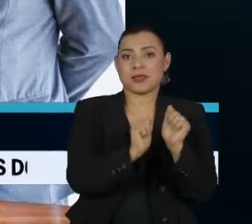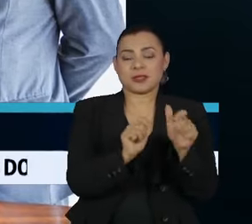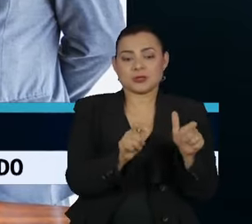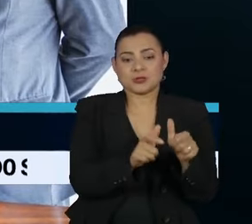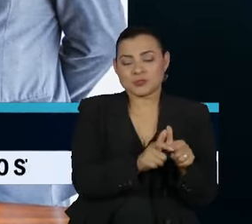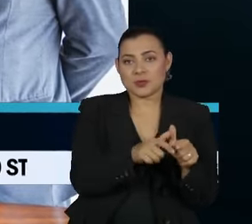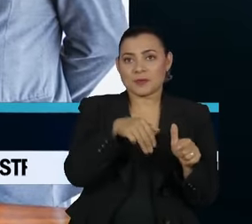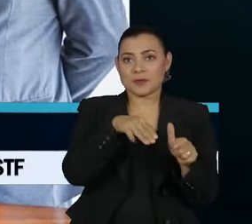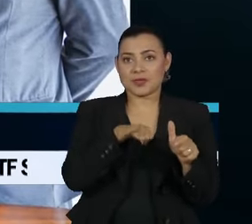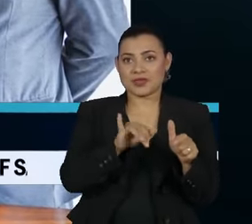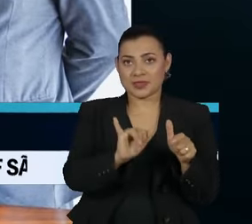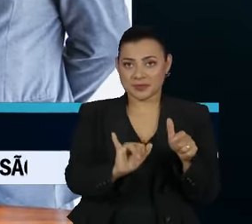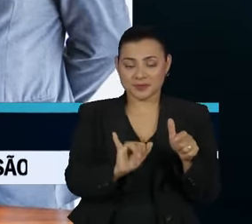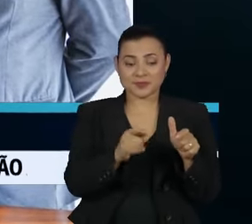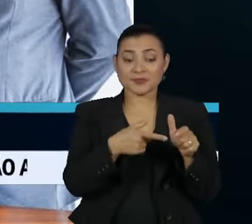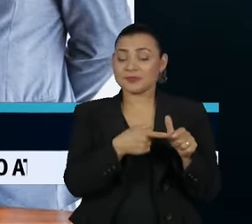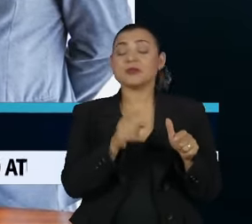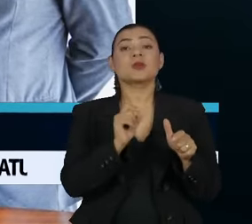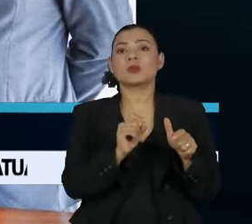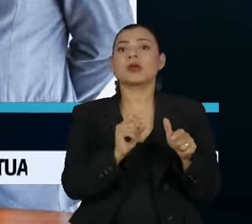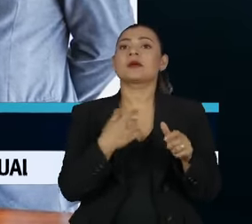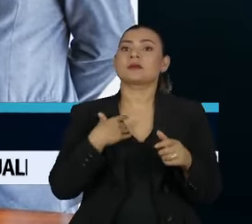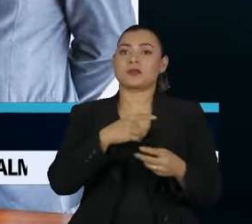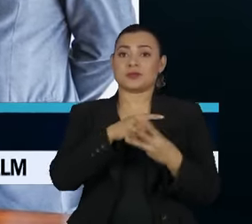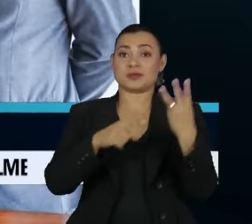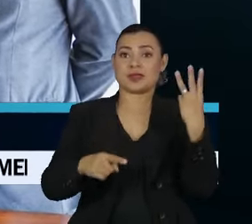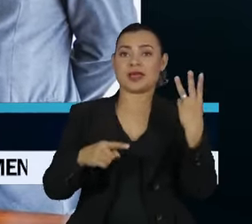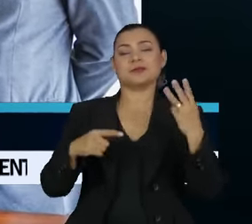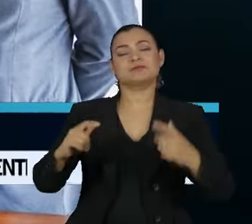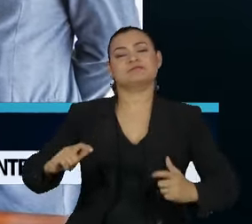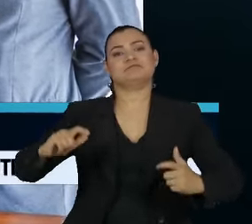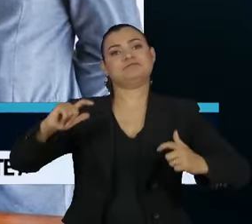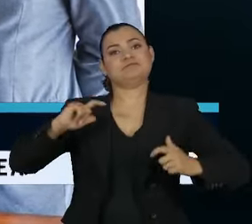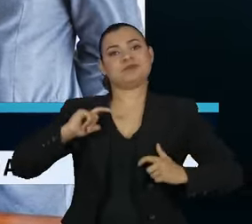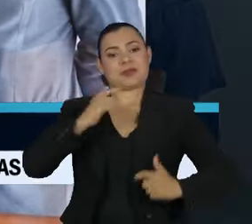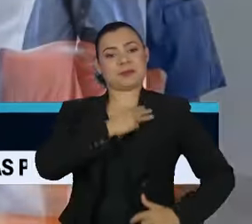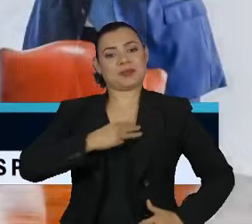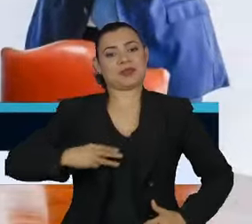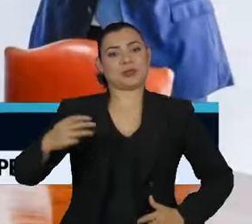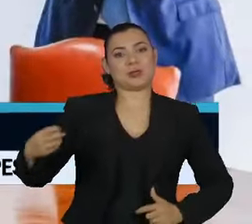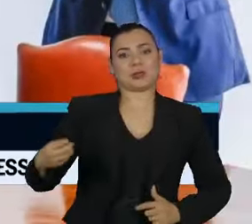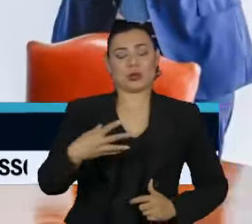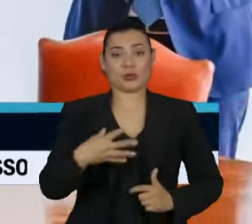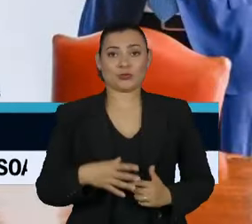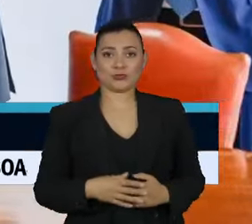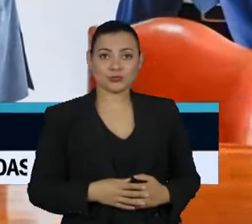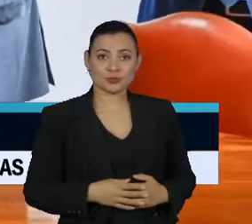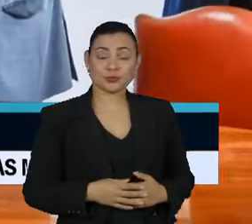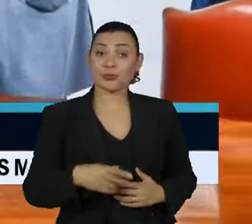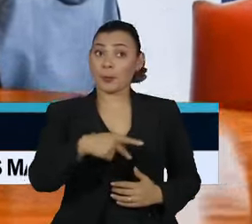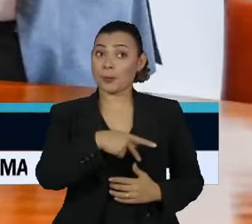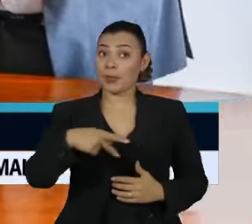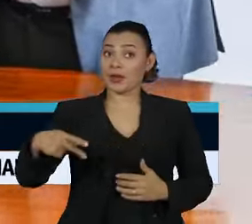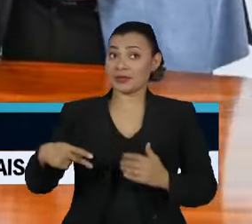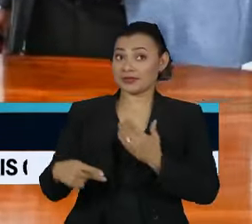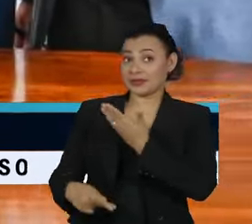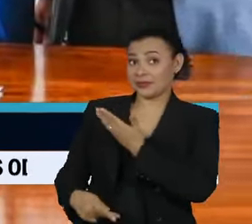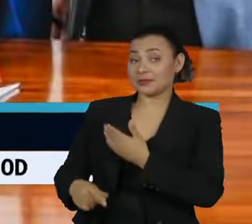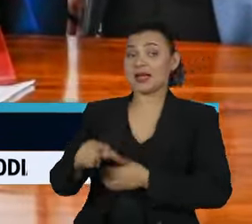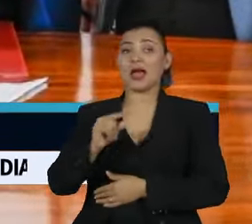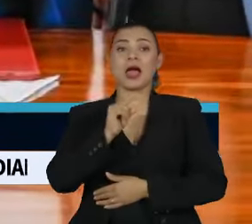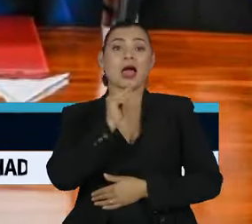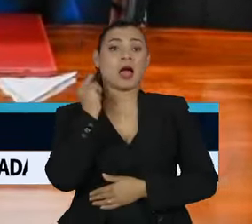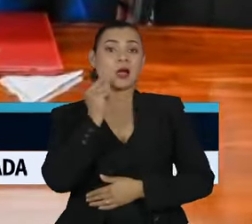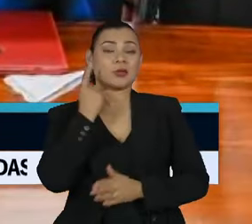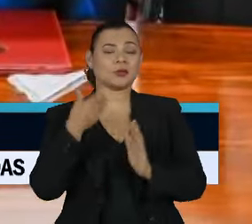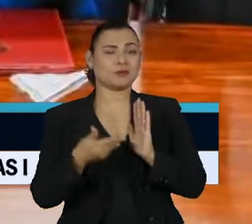da Empresa de Pequeno Porte, assumiram os cargos nesta manhã no Palácio do Planalto. O presidente da Câmara, Arthur Lira, do